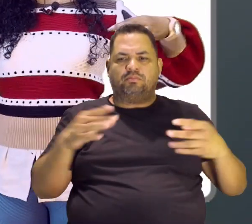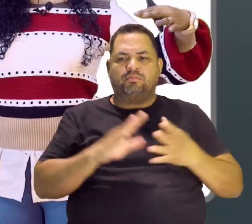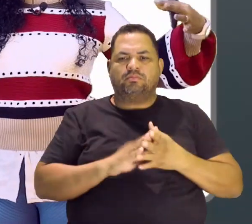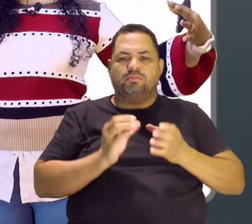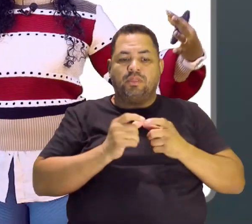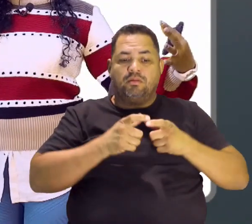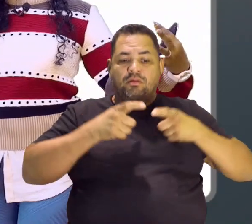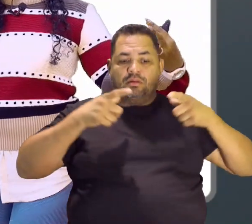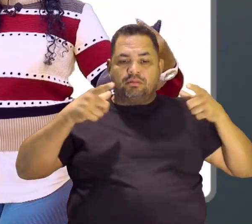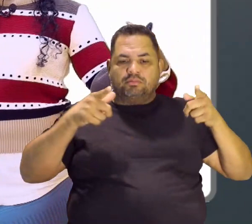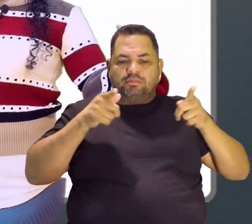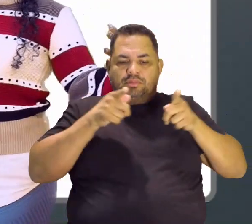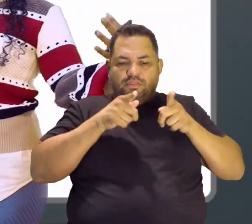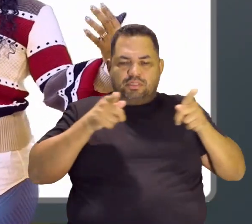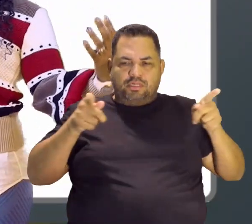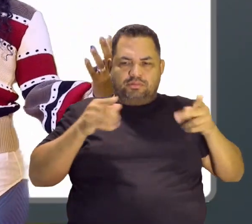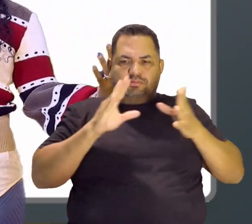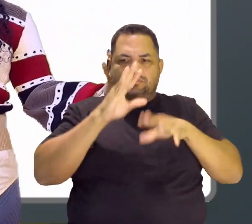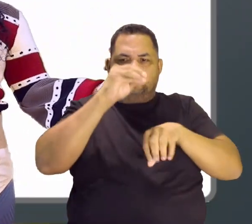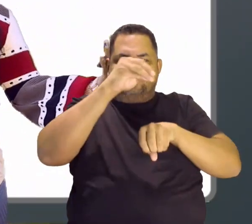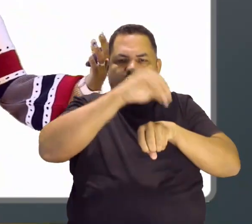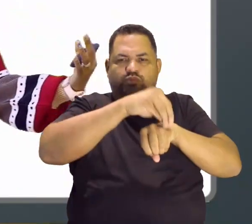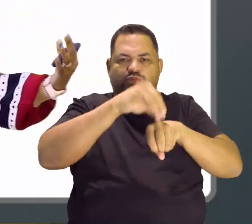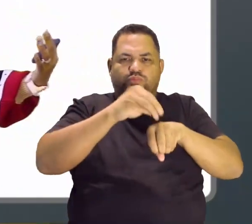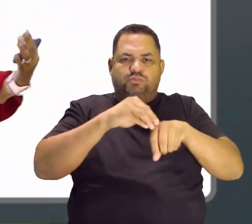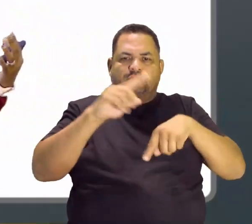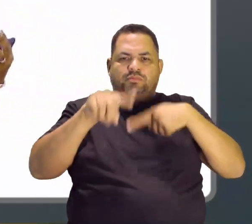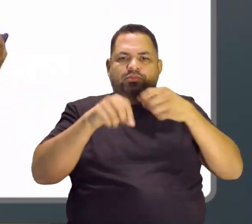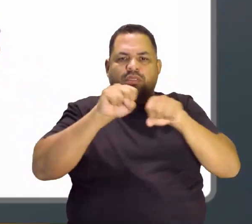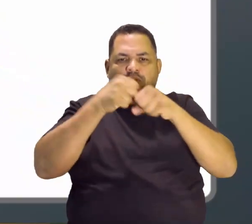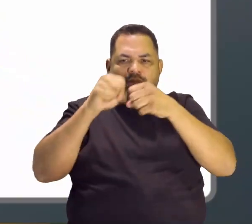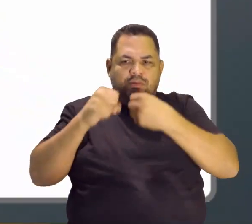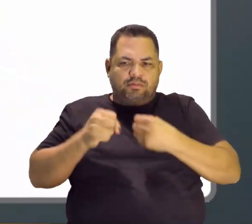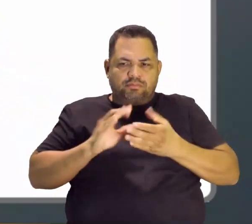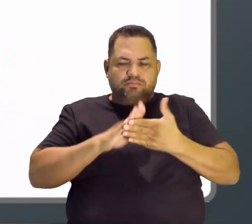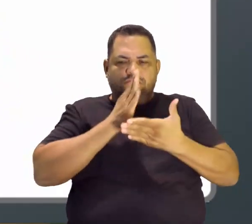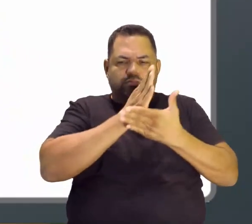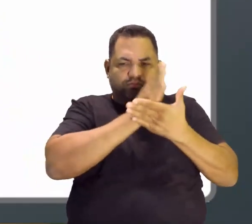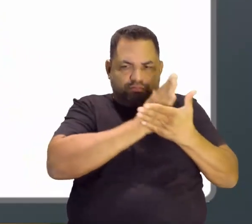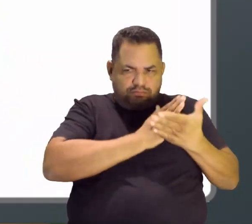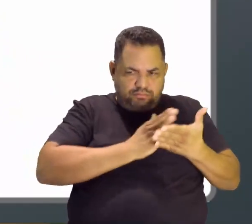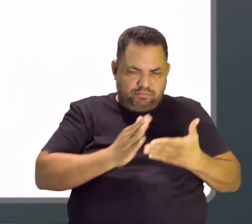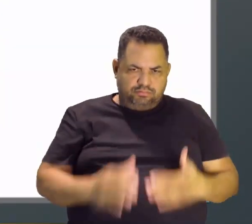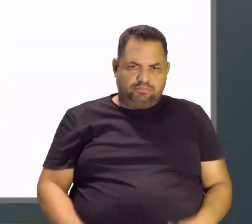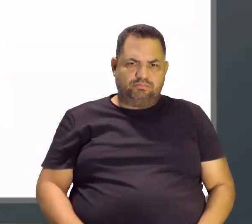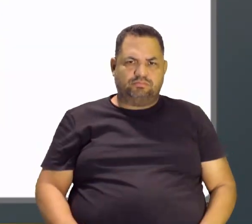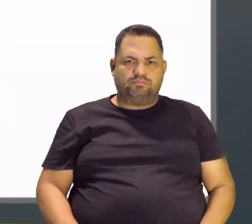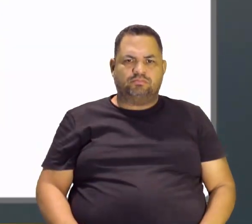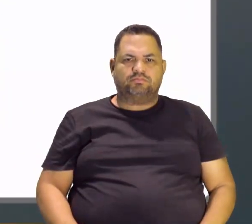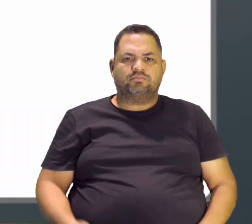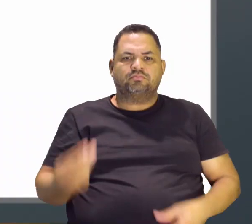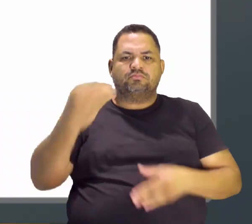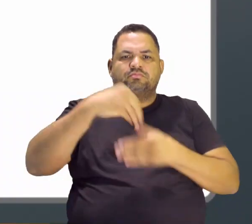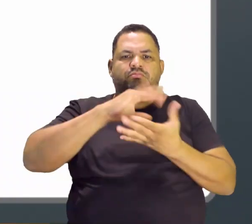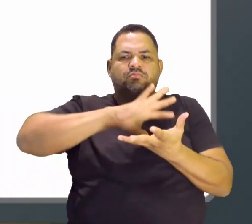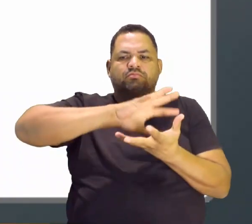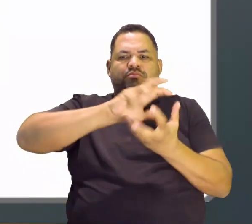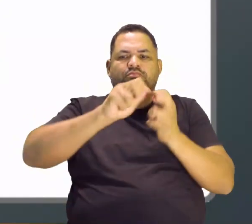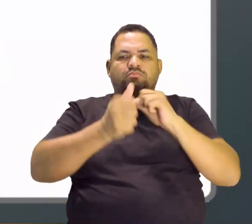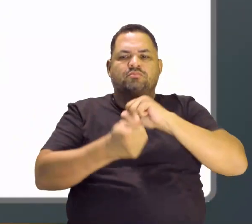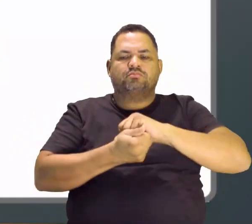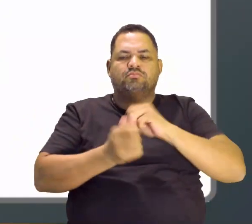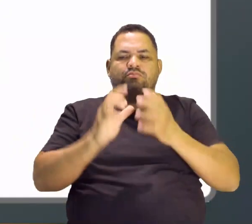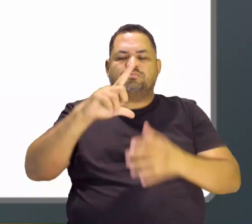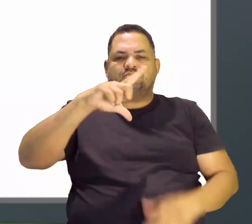né? São grandes nutrientes que vão ser quebrados. Então, dentro desse nosso metabolismo, eles vão sofrer